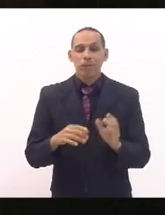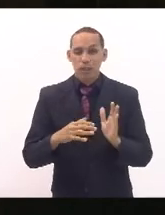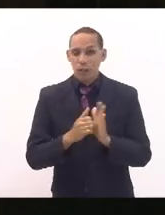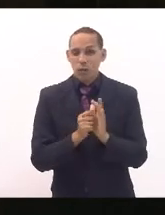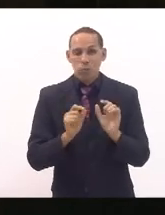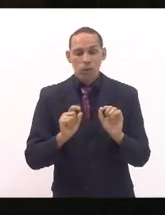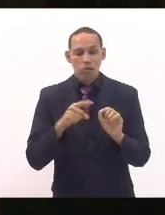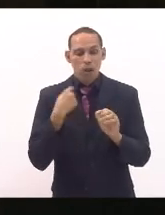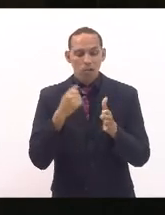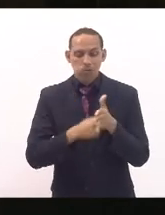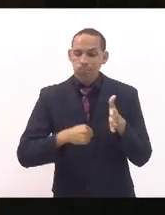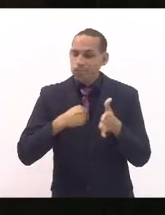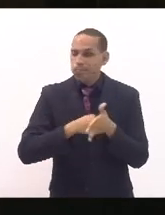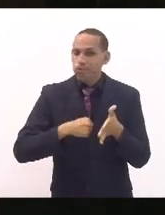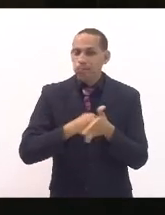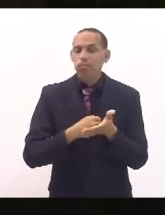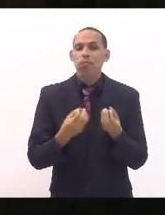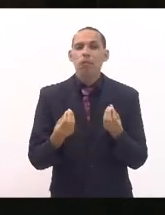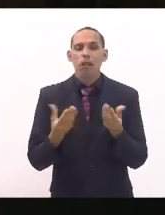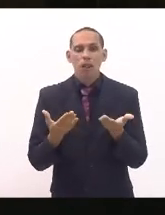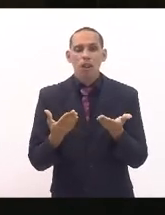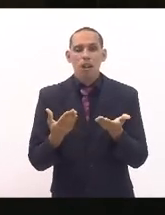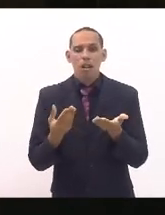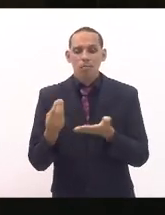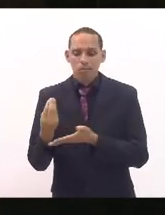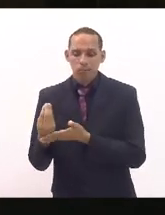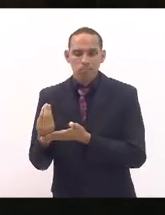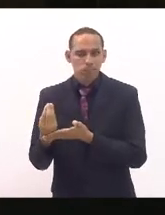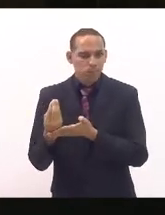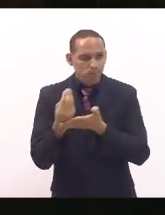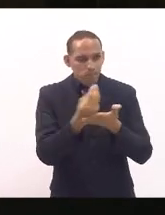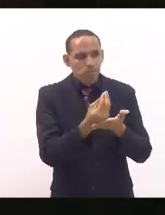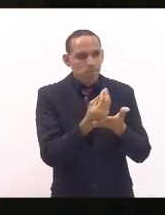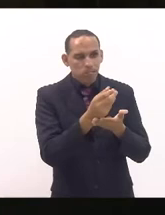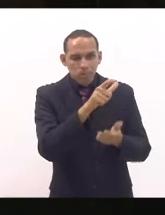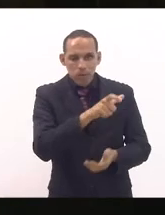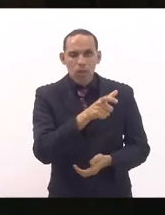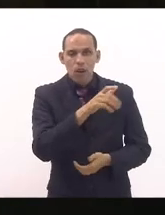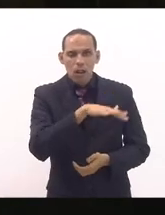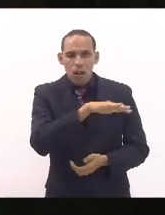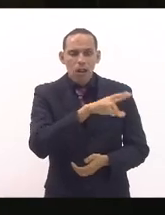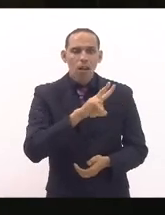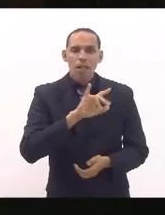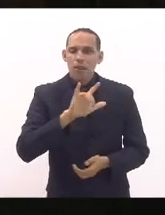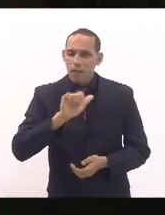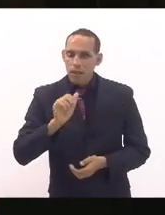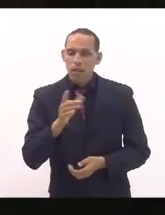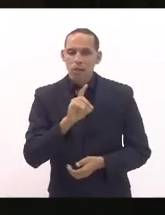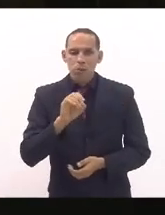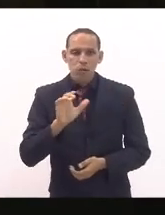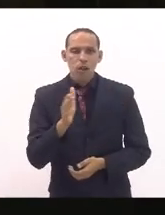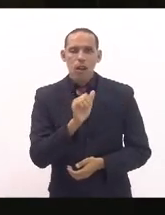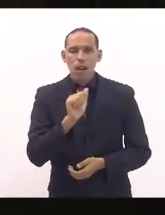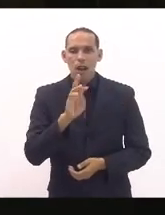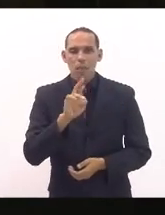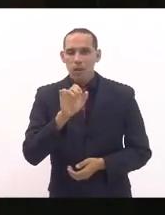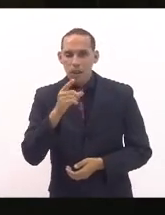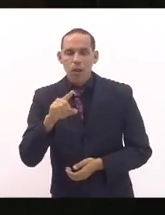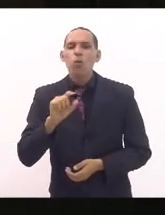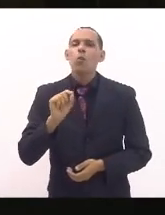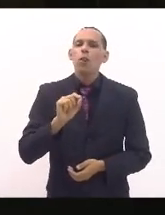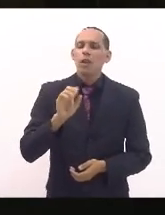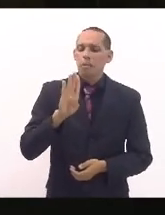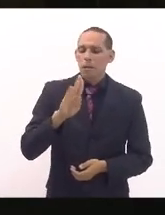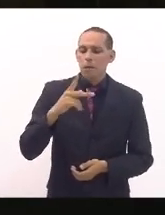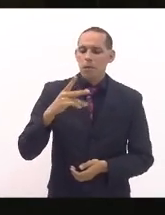nossa luta, né, para que seja levado também para a Vila do Abraão a questão do BPTUR, que é o